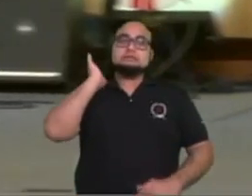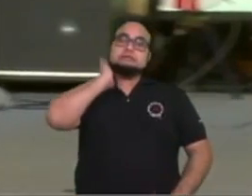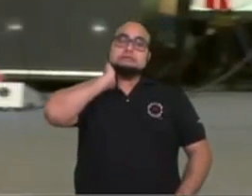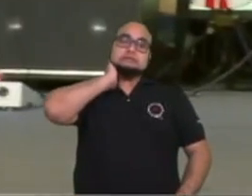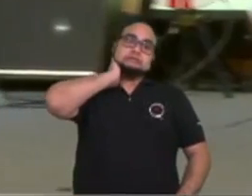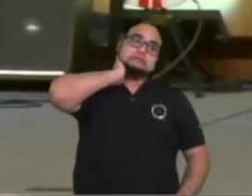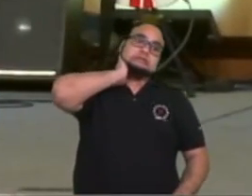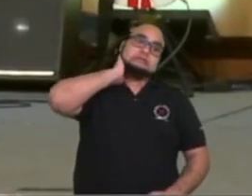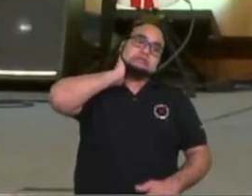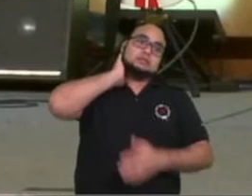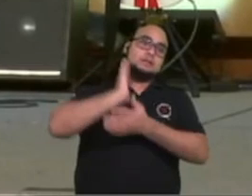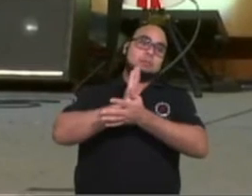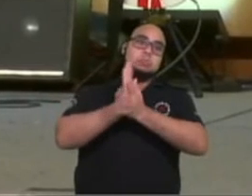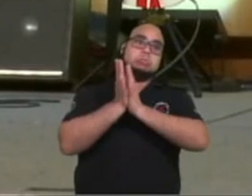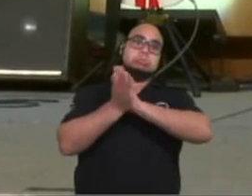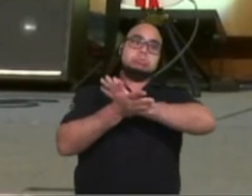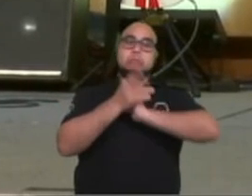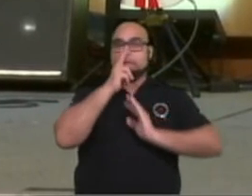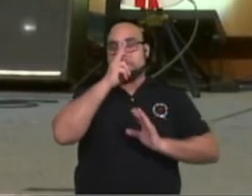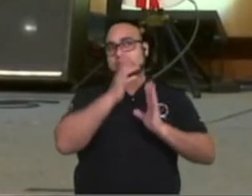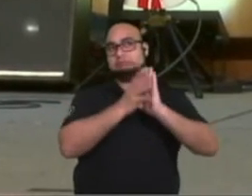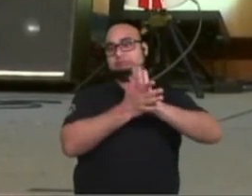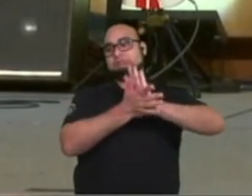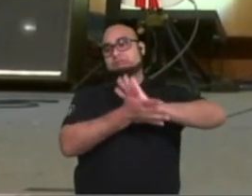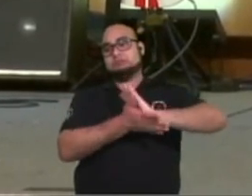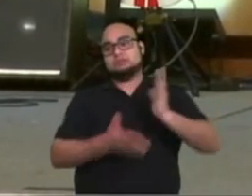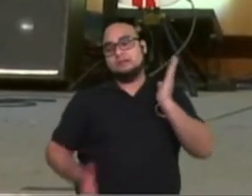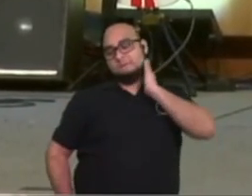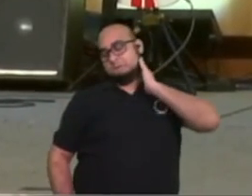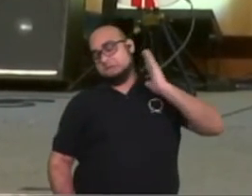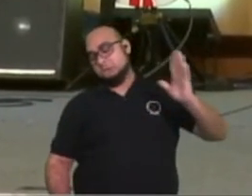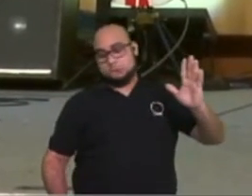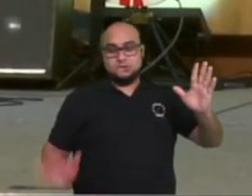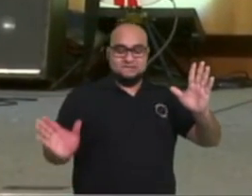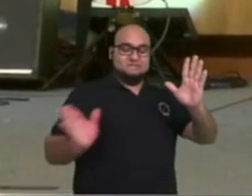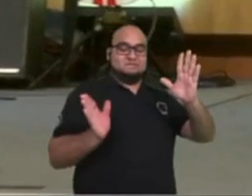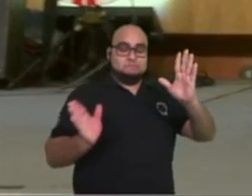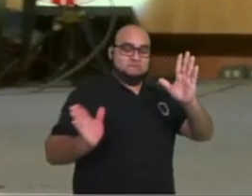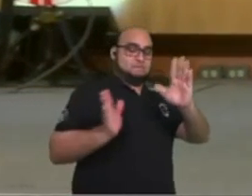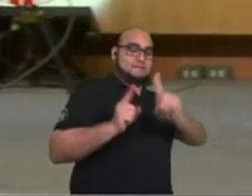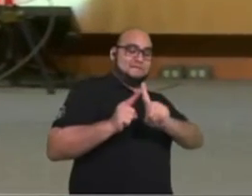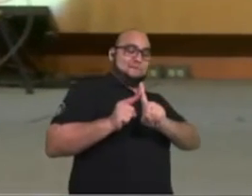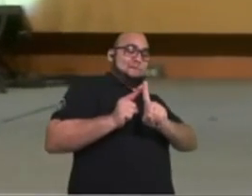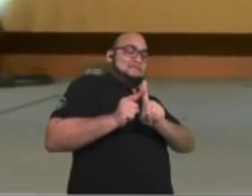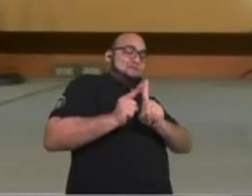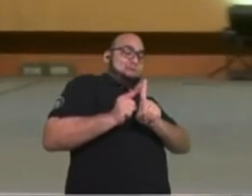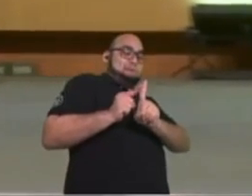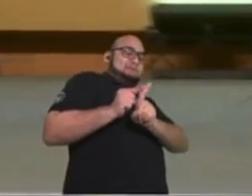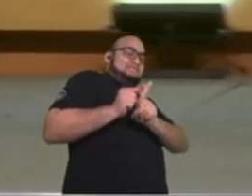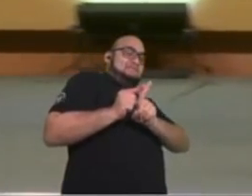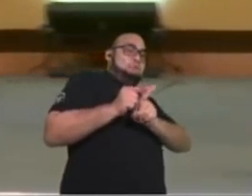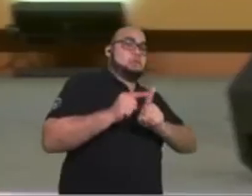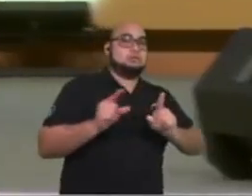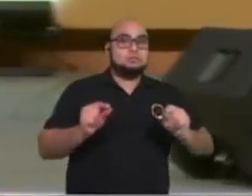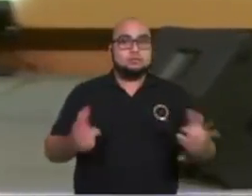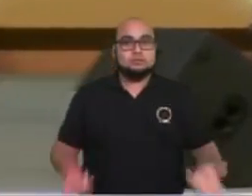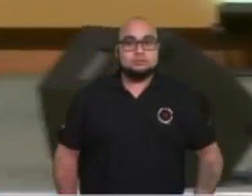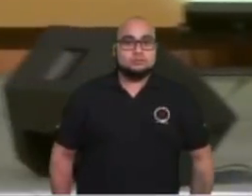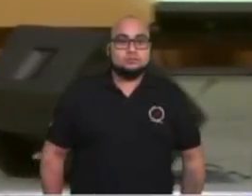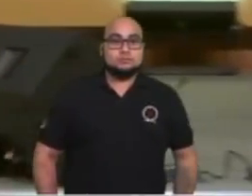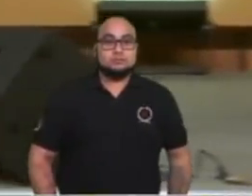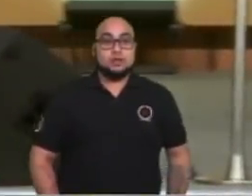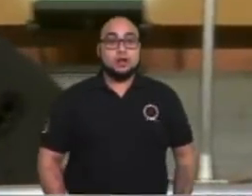assim ó com fogo só de força depois ele riu depois de anos mais tarde eu falando com ele